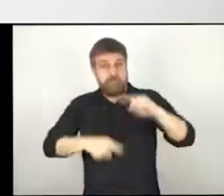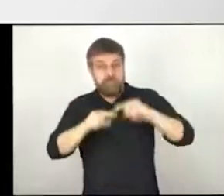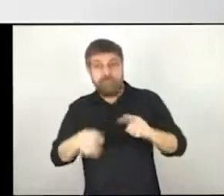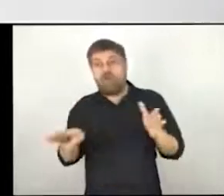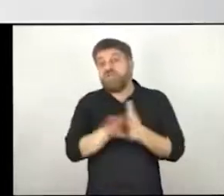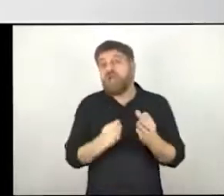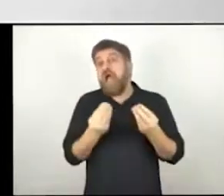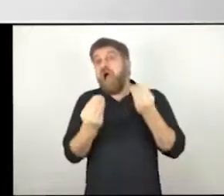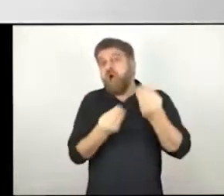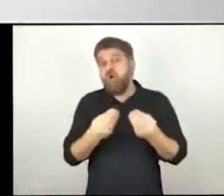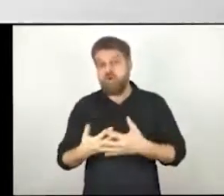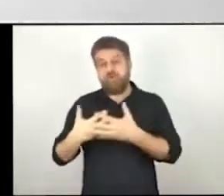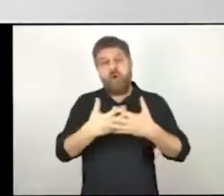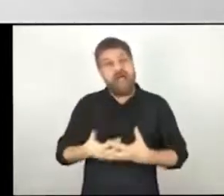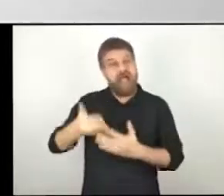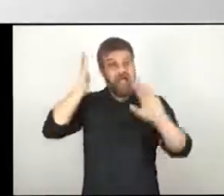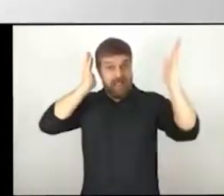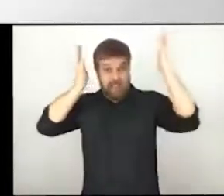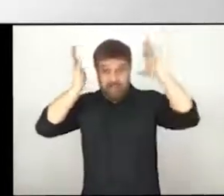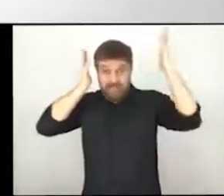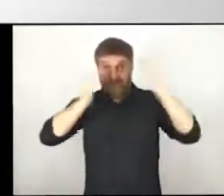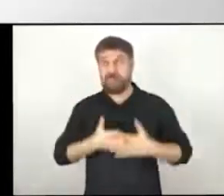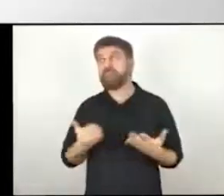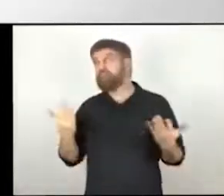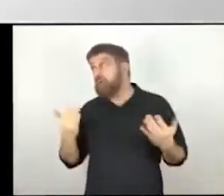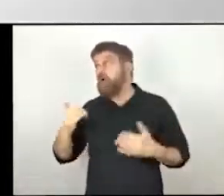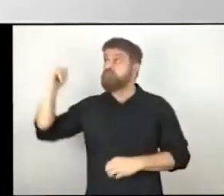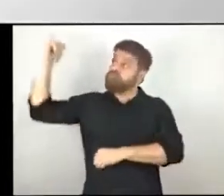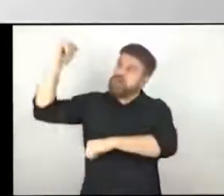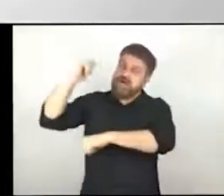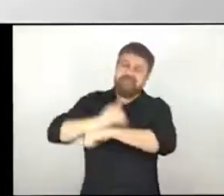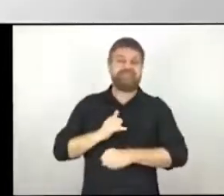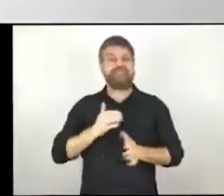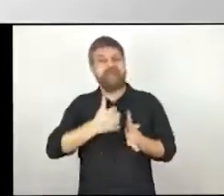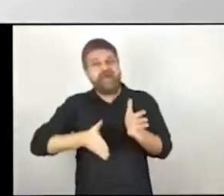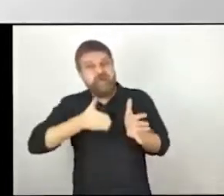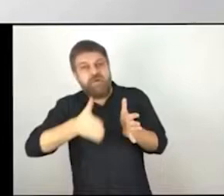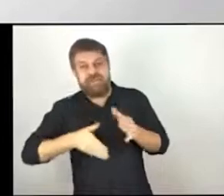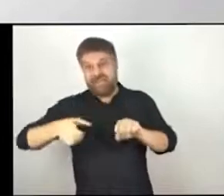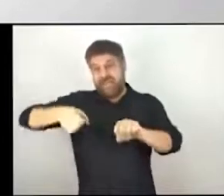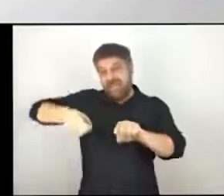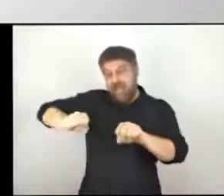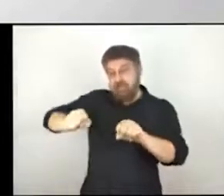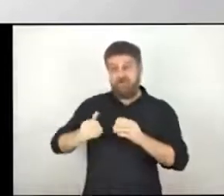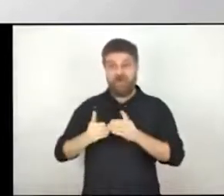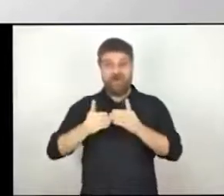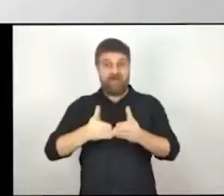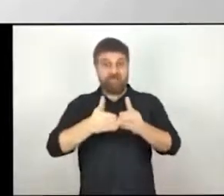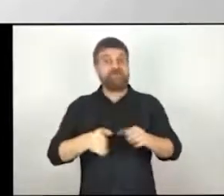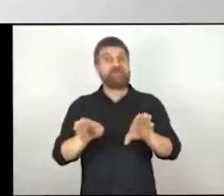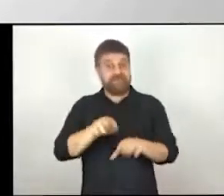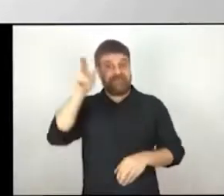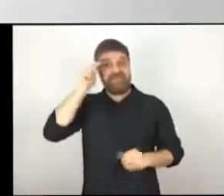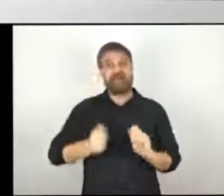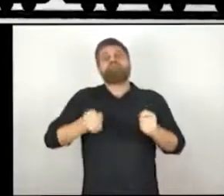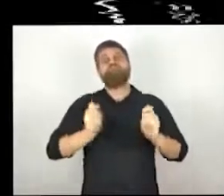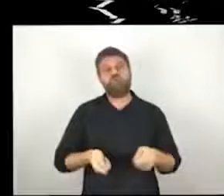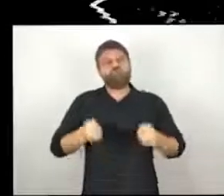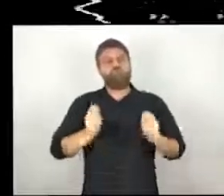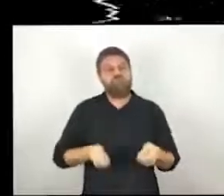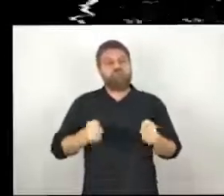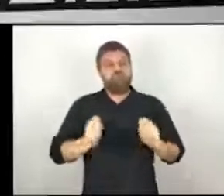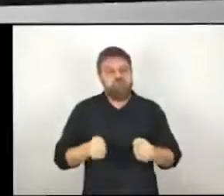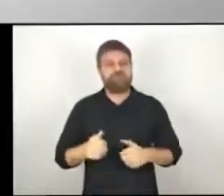Os produtos podem ter chegado de caminhão, de avião, de trem, de moto, de navio ou de